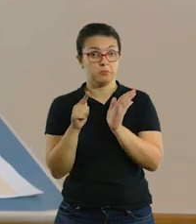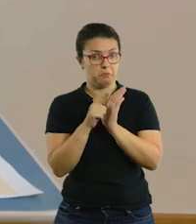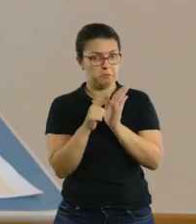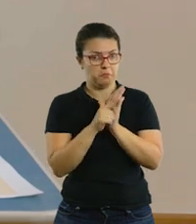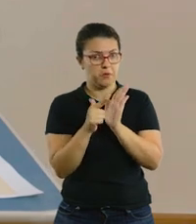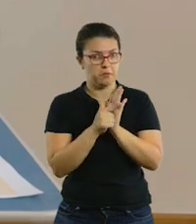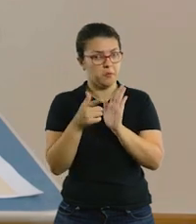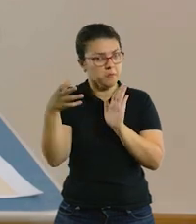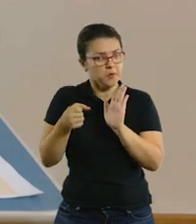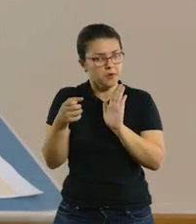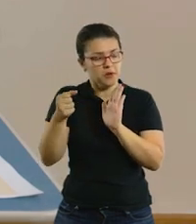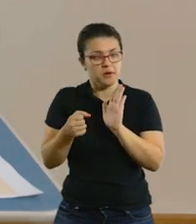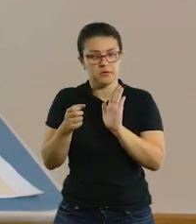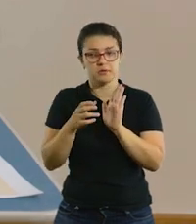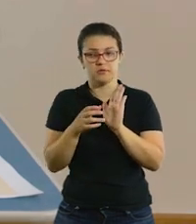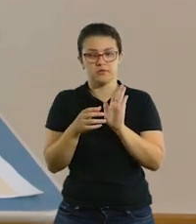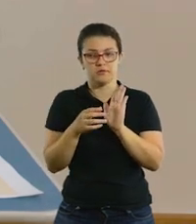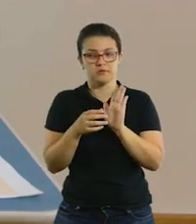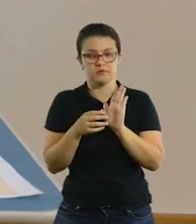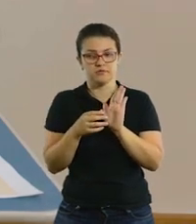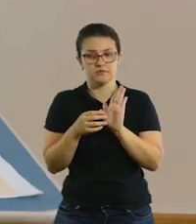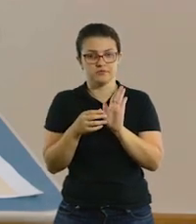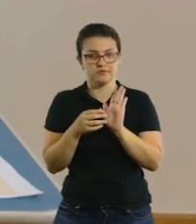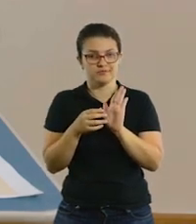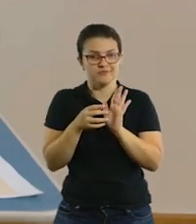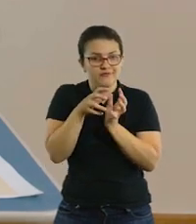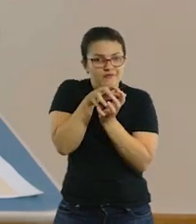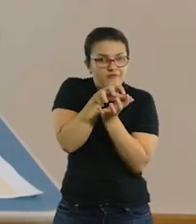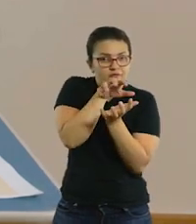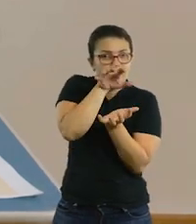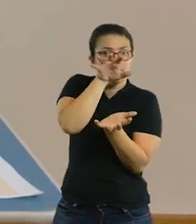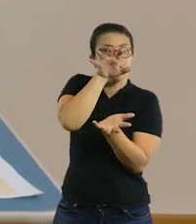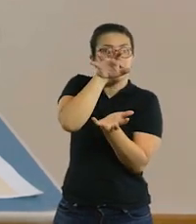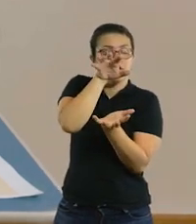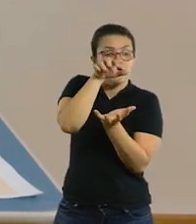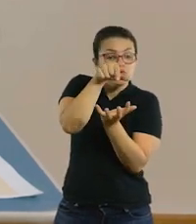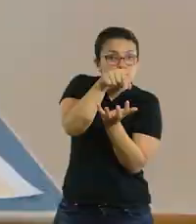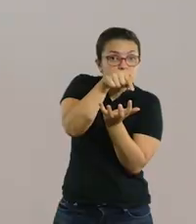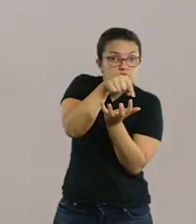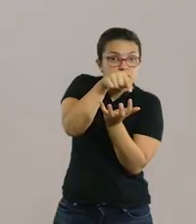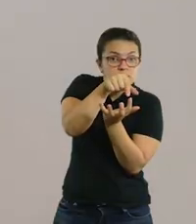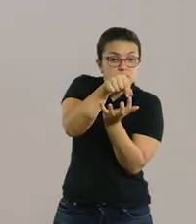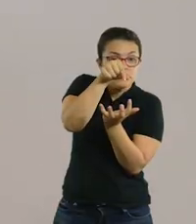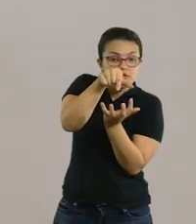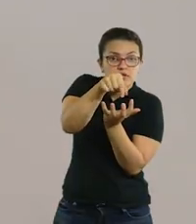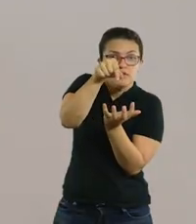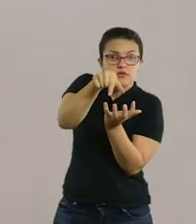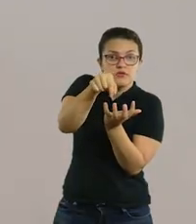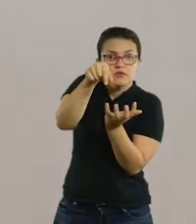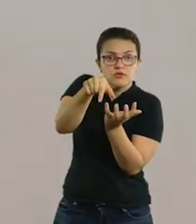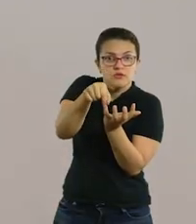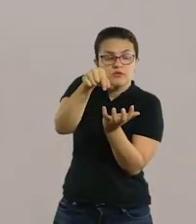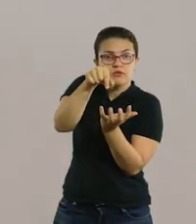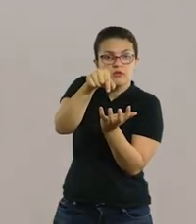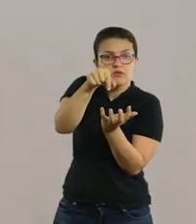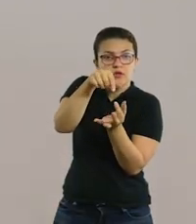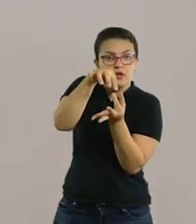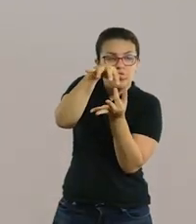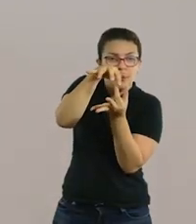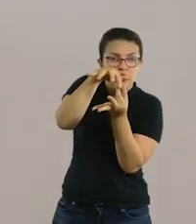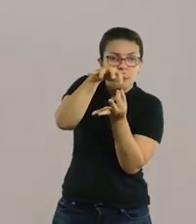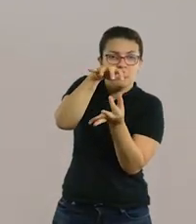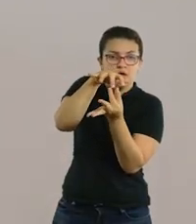papel branco mesmo para fazer os dentes do tubarão. E aí, como vocês conseguem observar